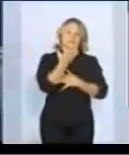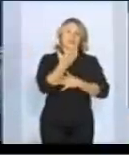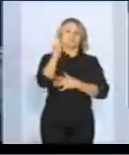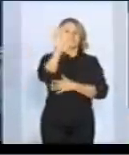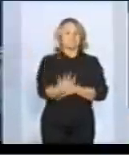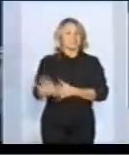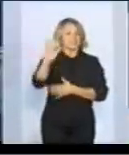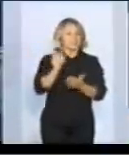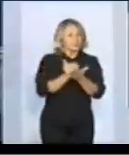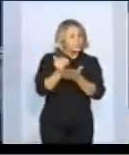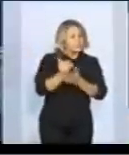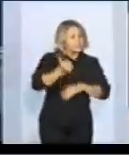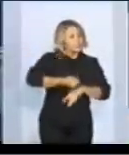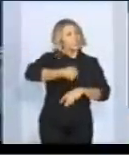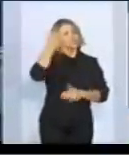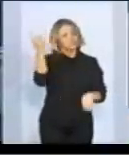a melhorar.